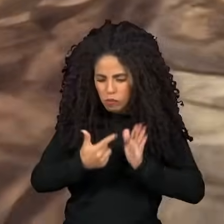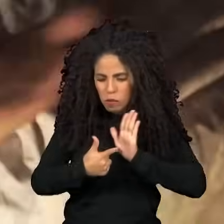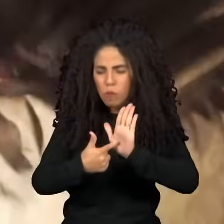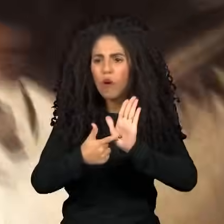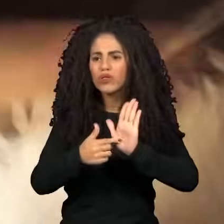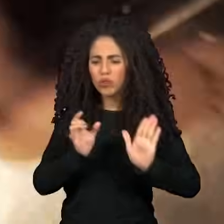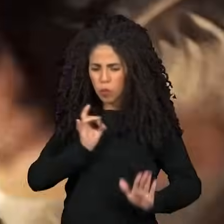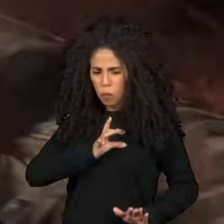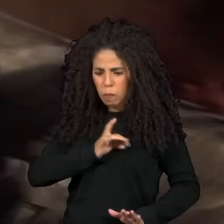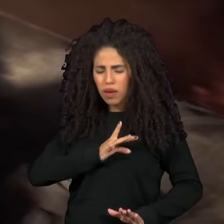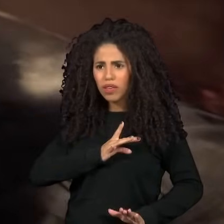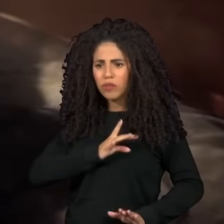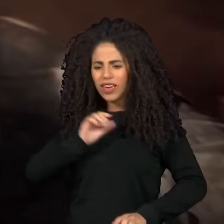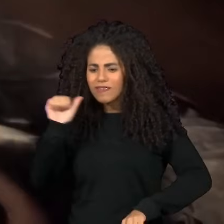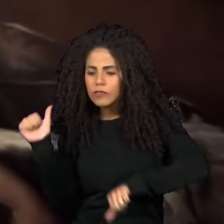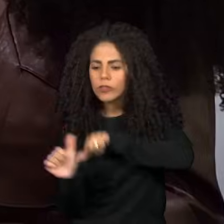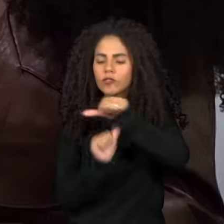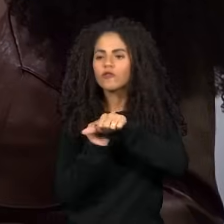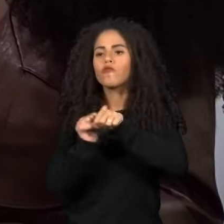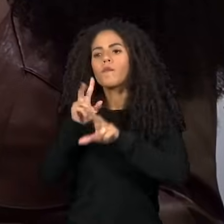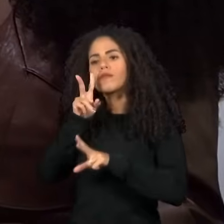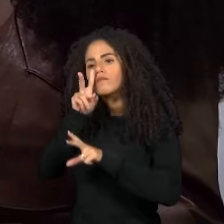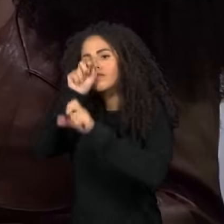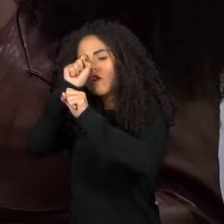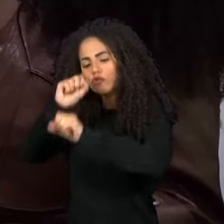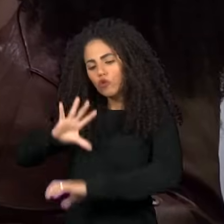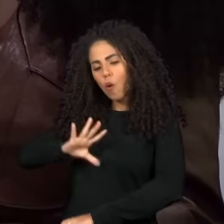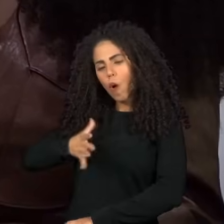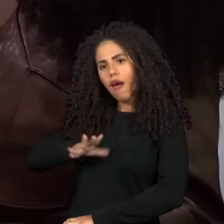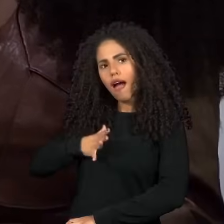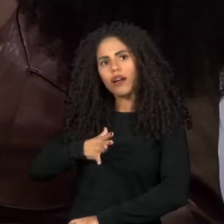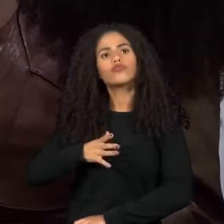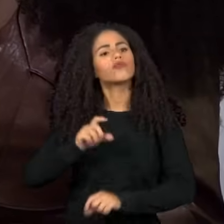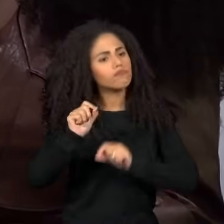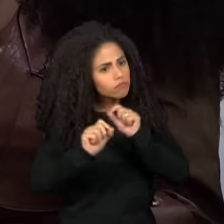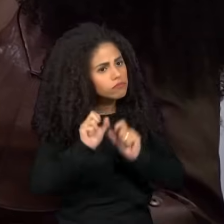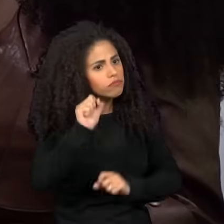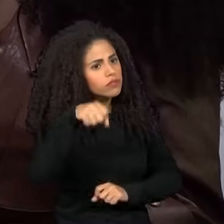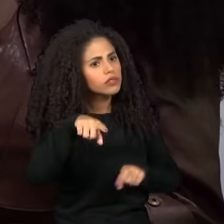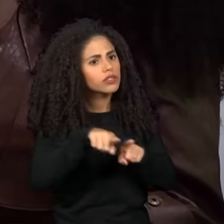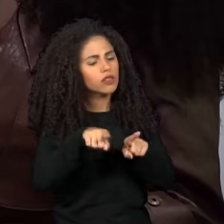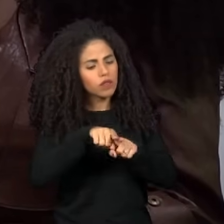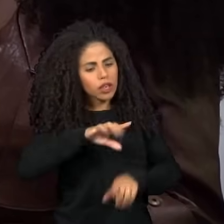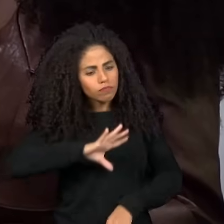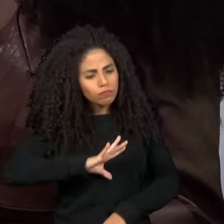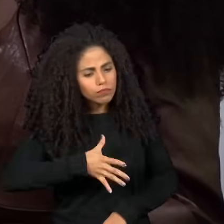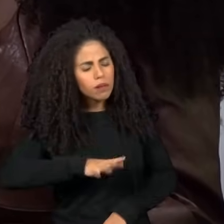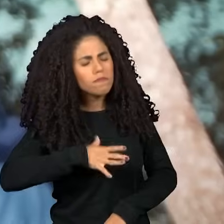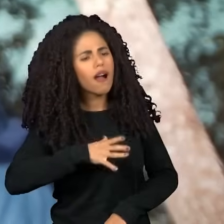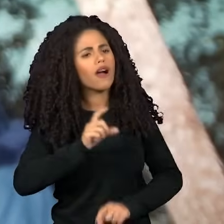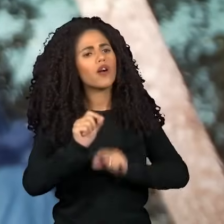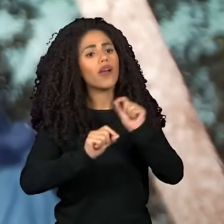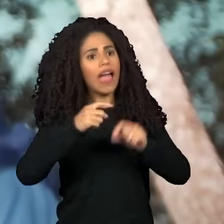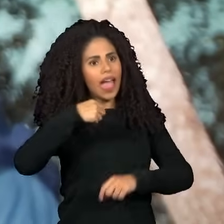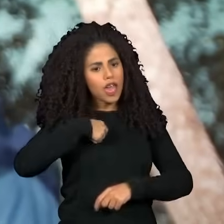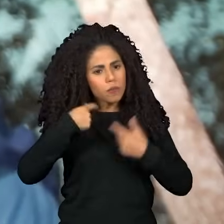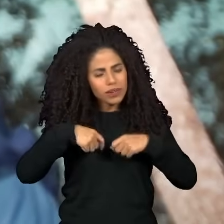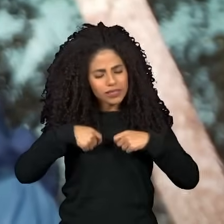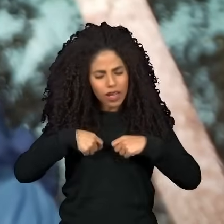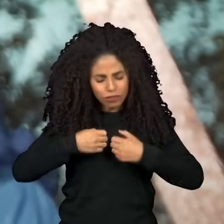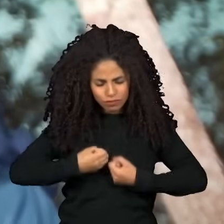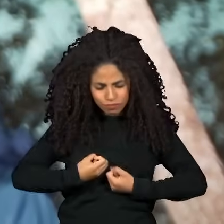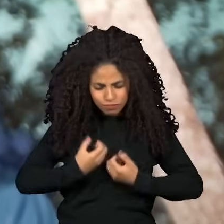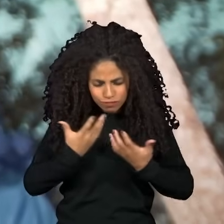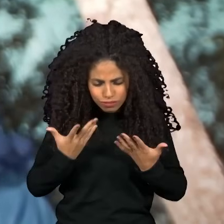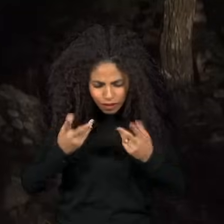na coragem. É isso que você tá falando, de amor? O Descascou o Medo pra Caber Coragem foi de fato o momento que eu precisava me despir das